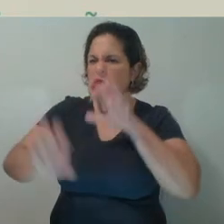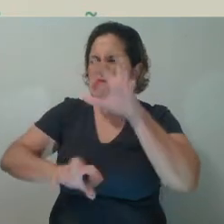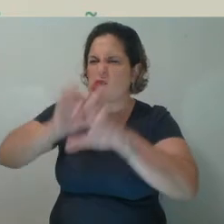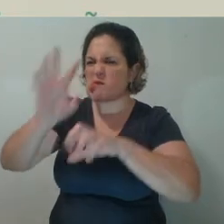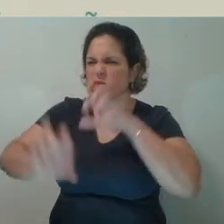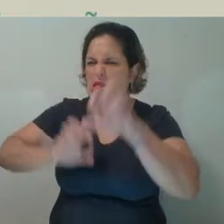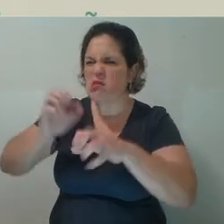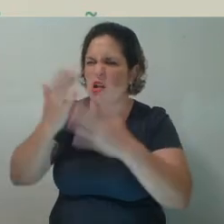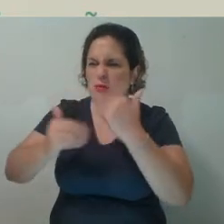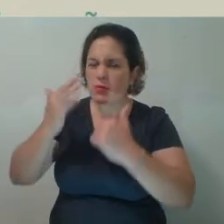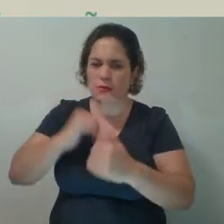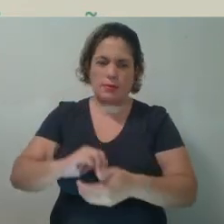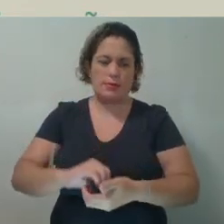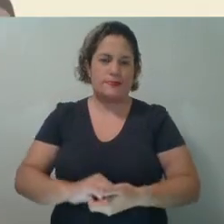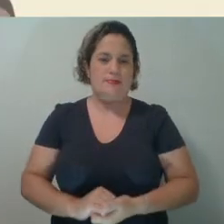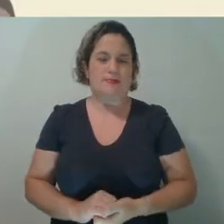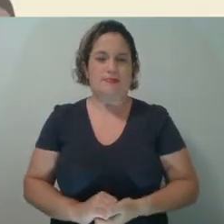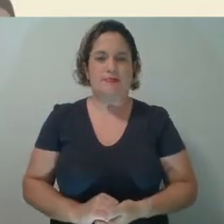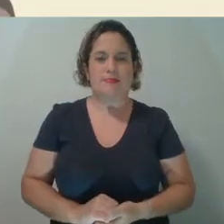está inclusa.